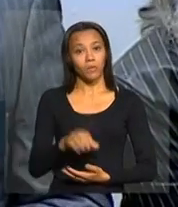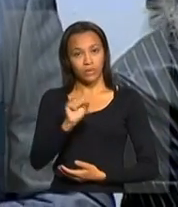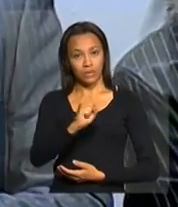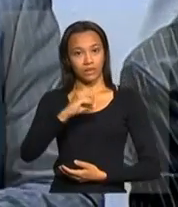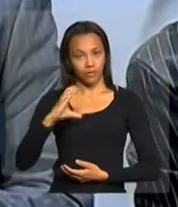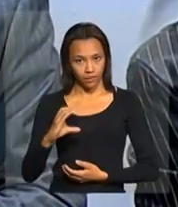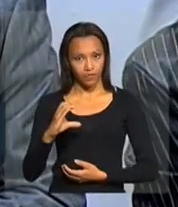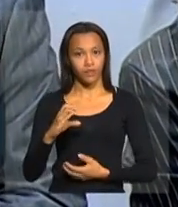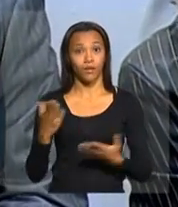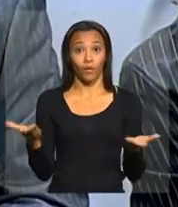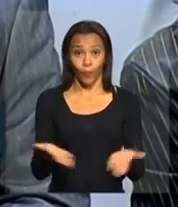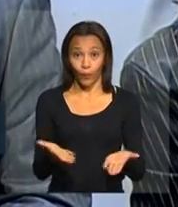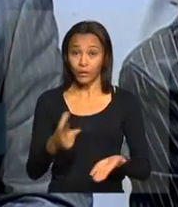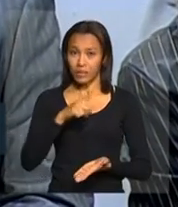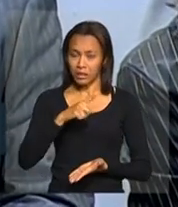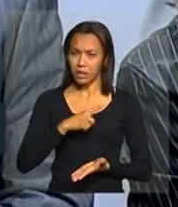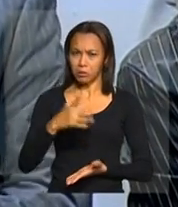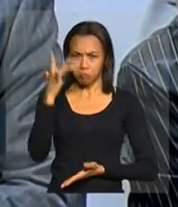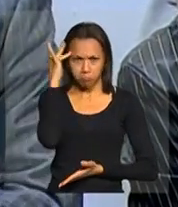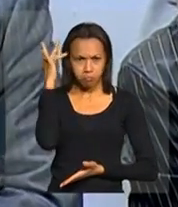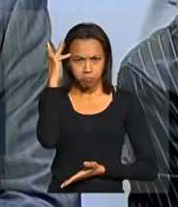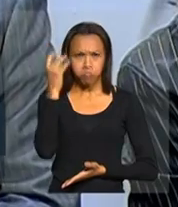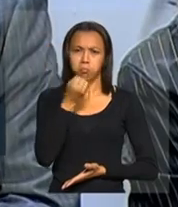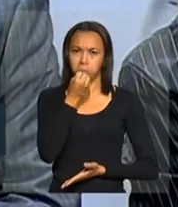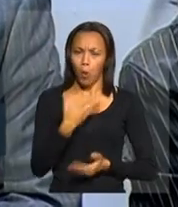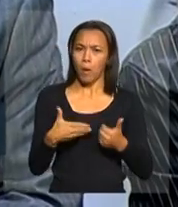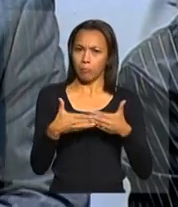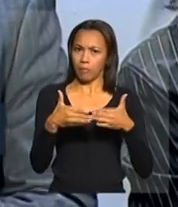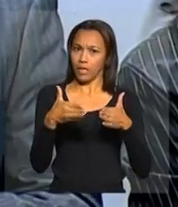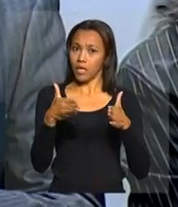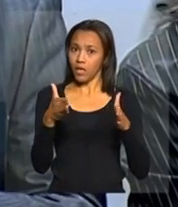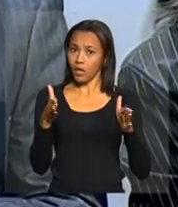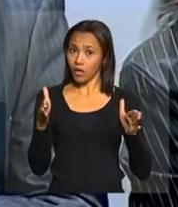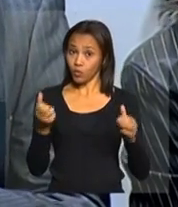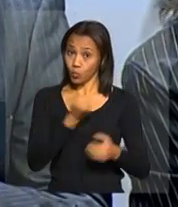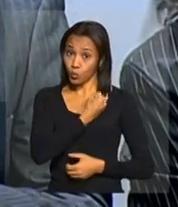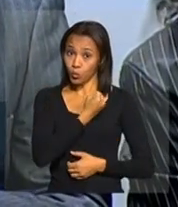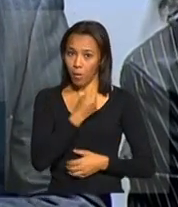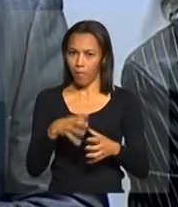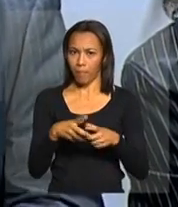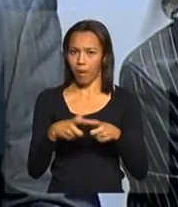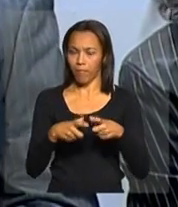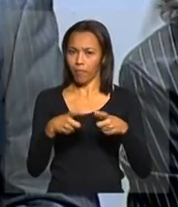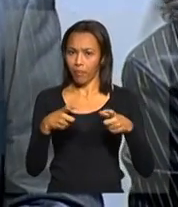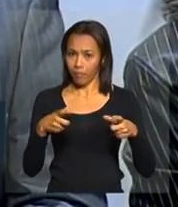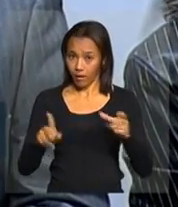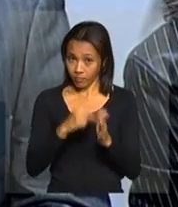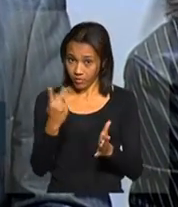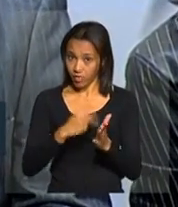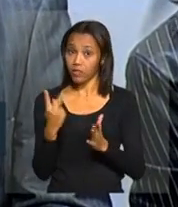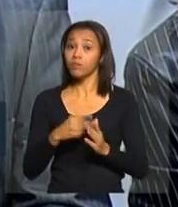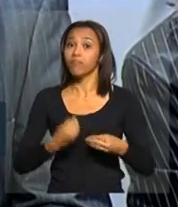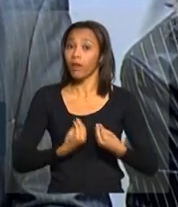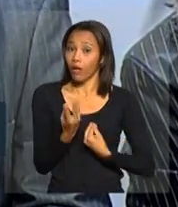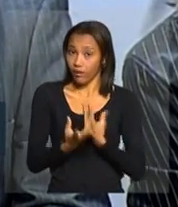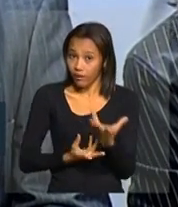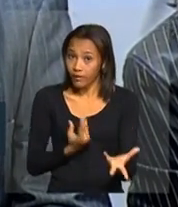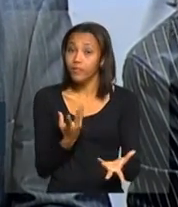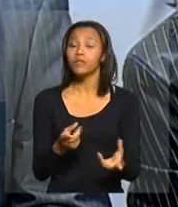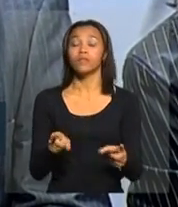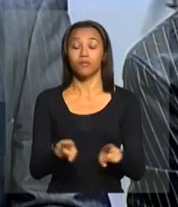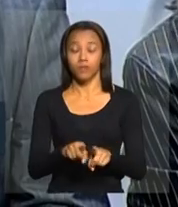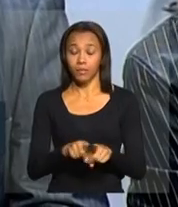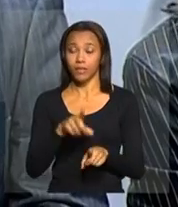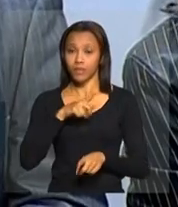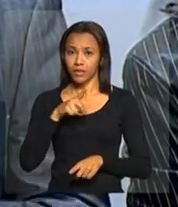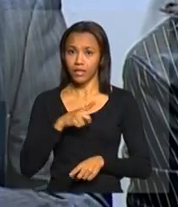Catarina hoje tem um padrão, né, tanto a ampliação do número de transplantes como também em relação à doação de